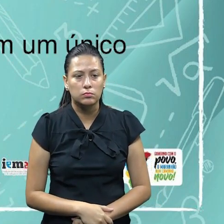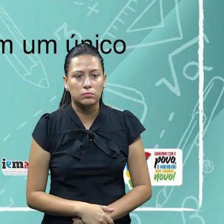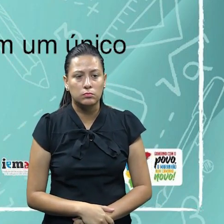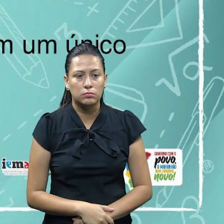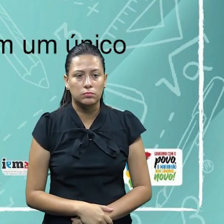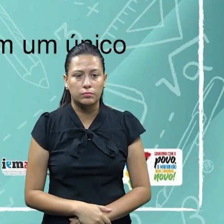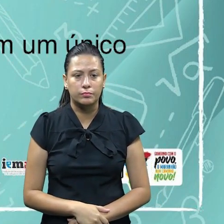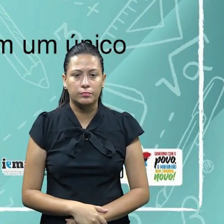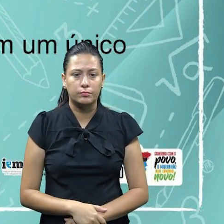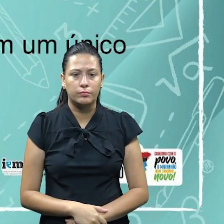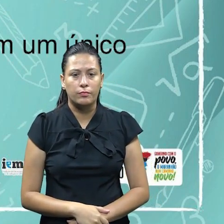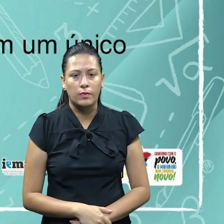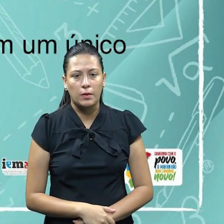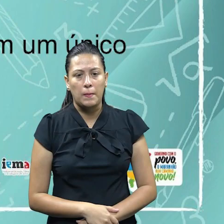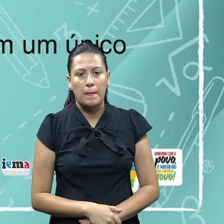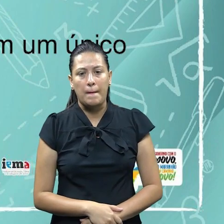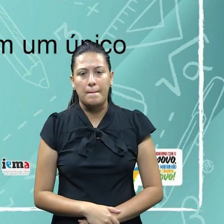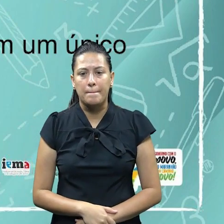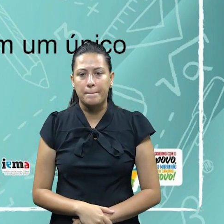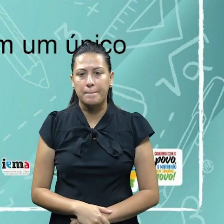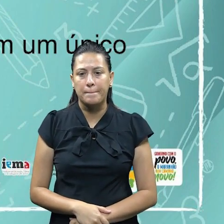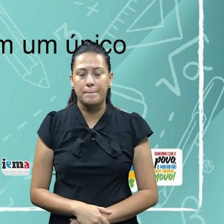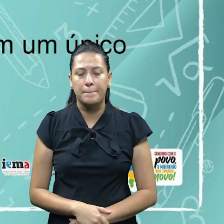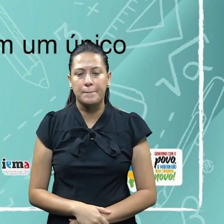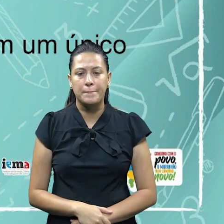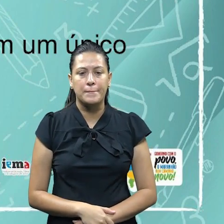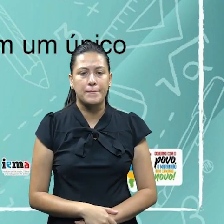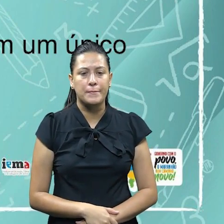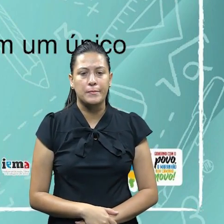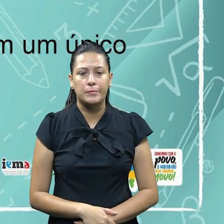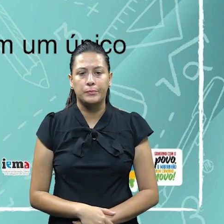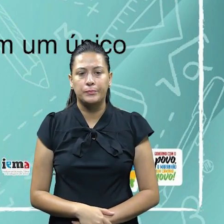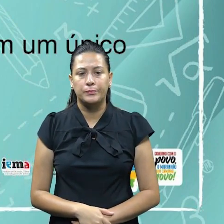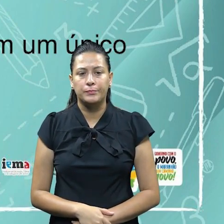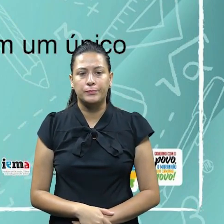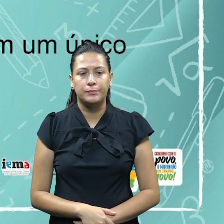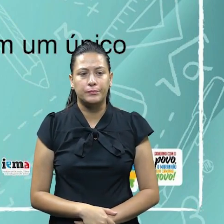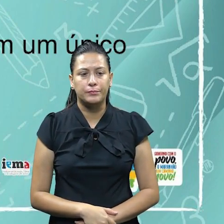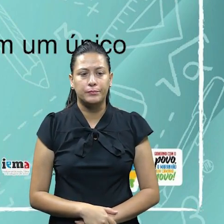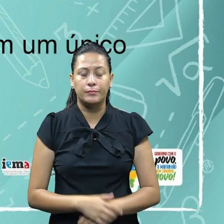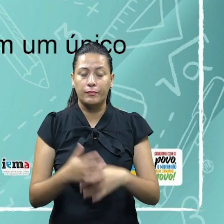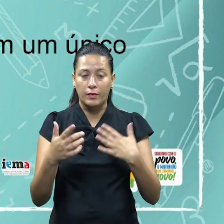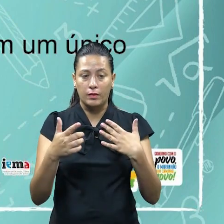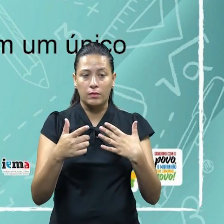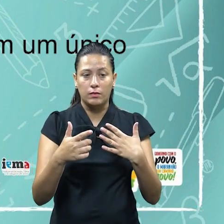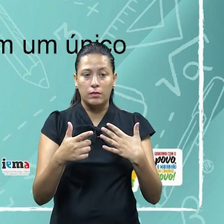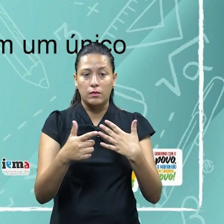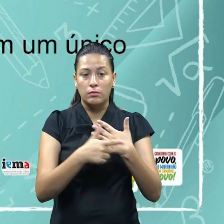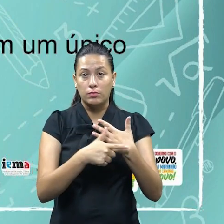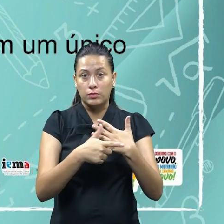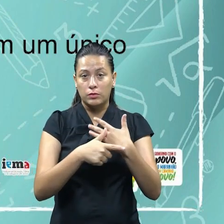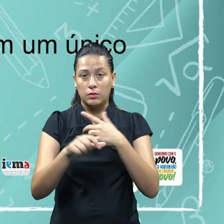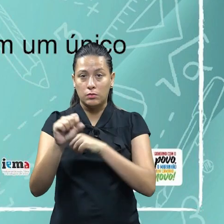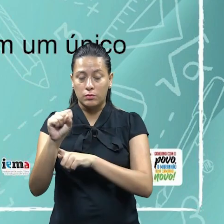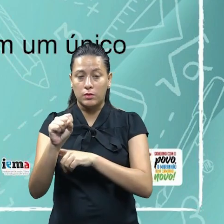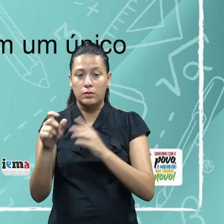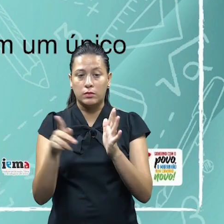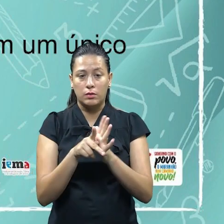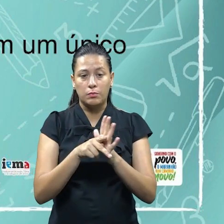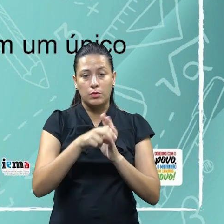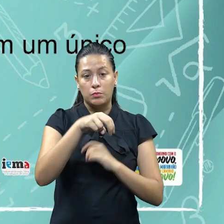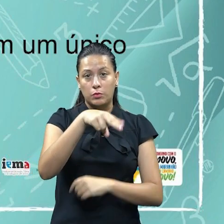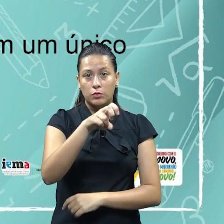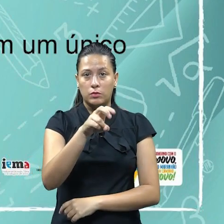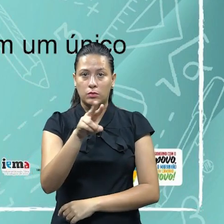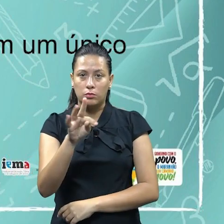letra. E nós teremos, no caso, a função S, que são funções de neutro e de